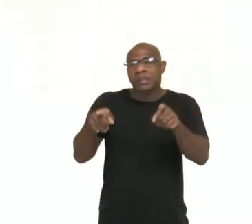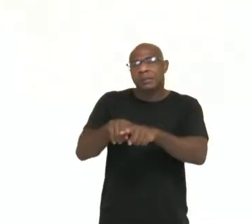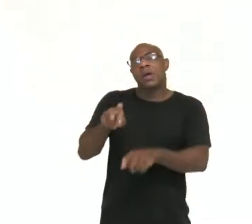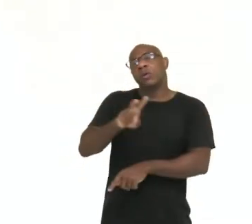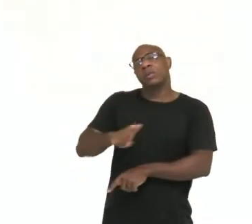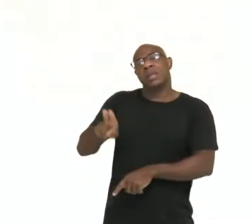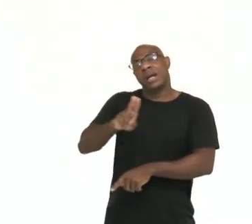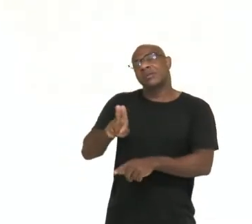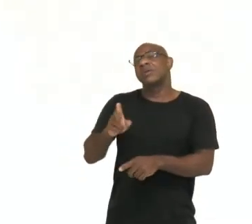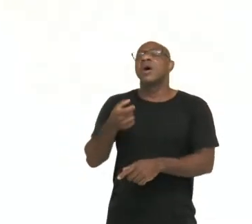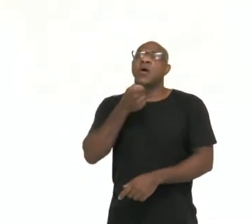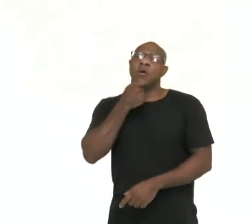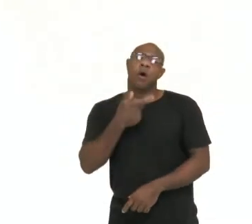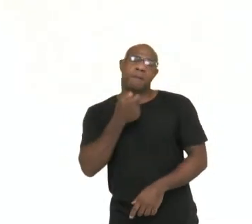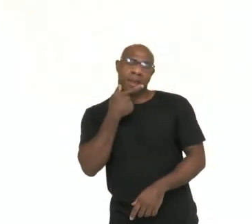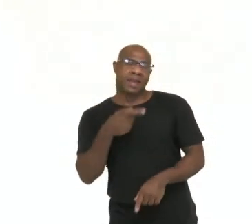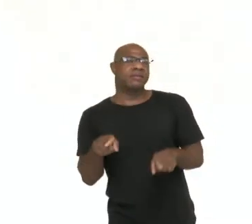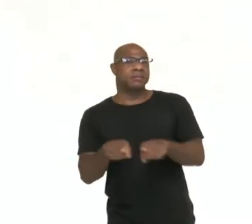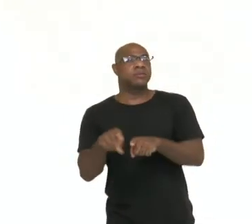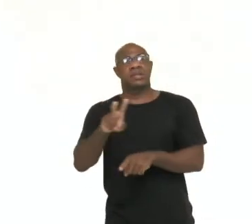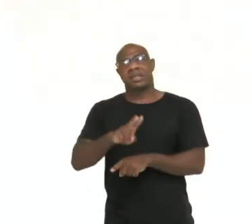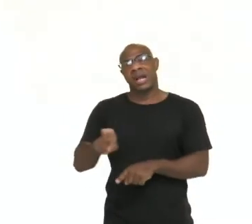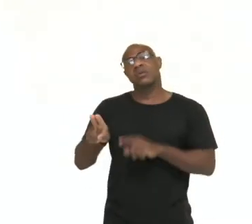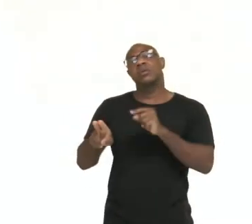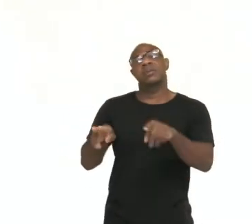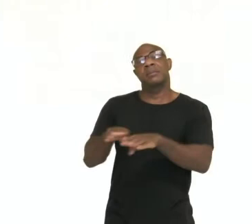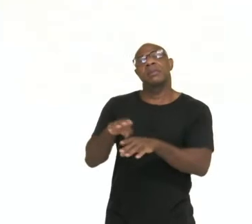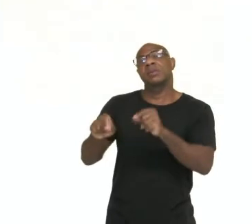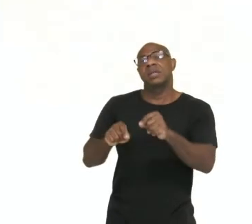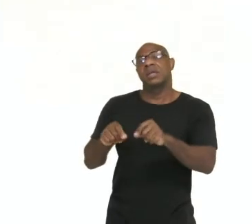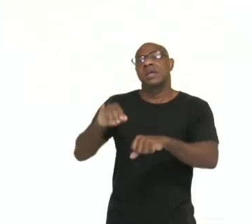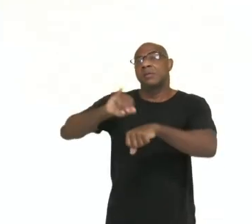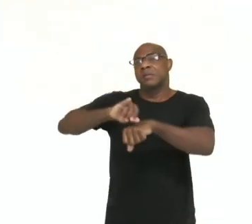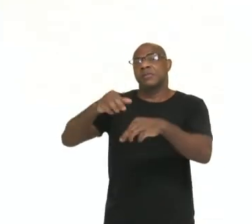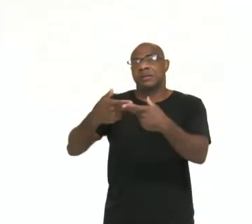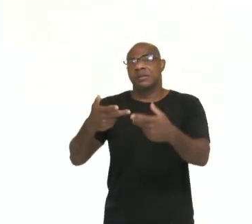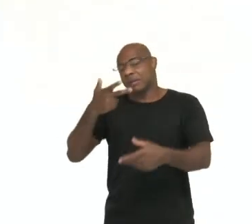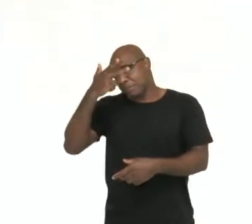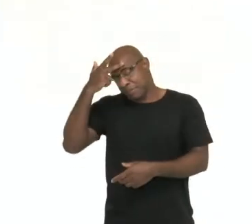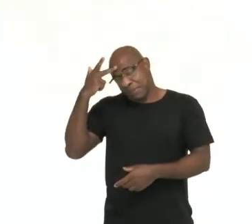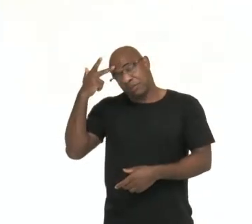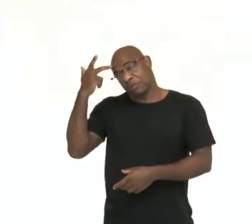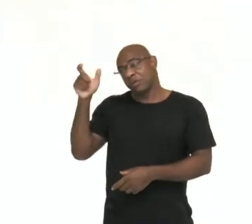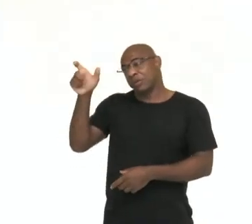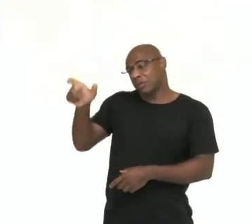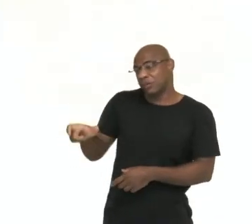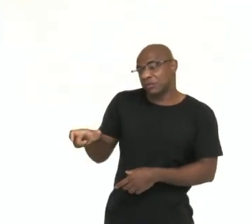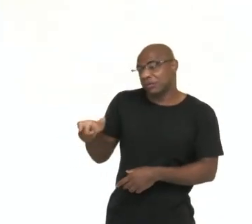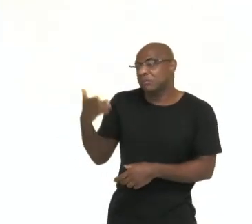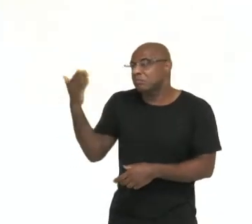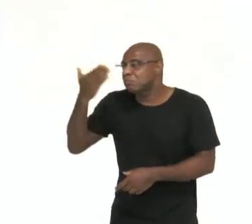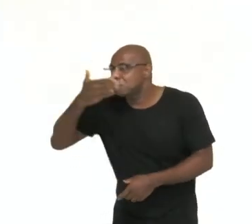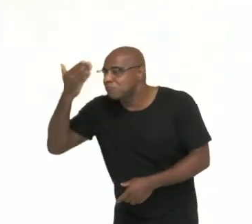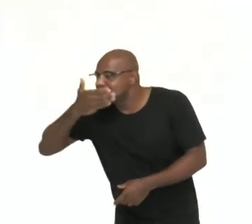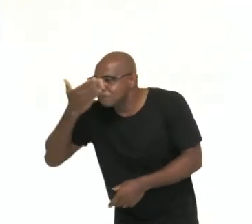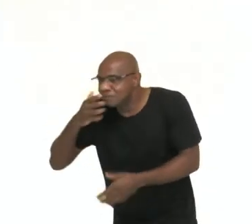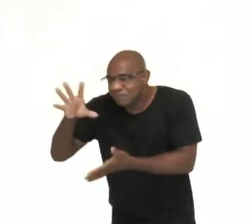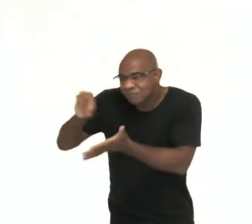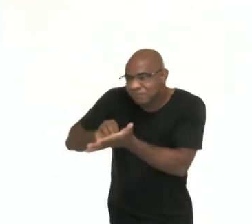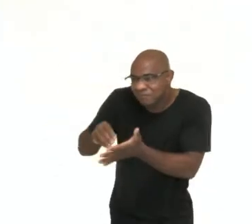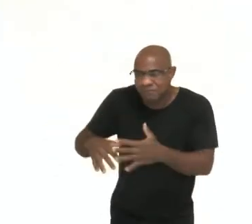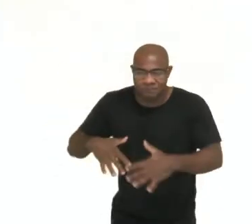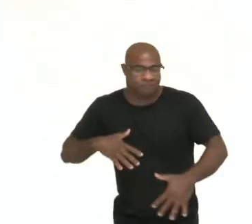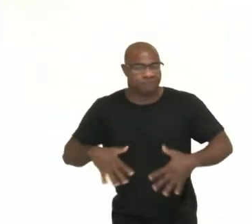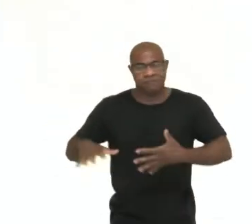de comédia e normalmente com o mímico lidando com objetos e pessoas invisíveis, construindo sua